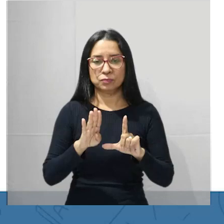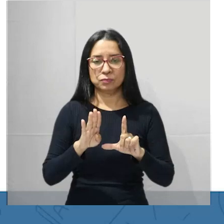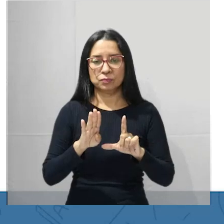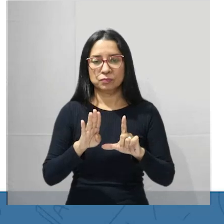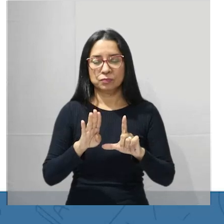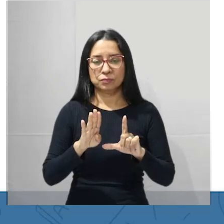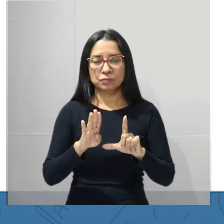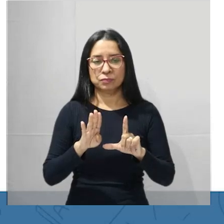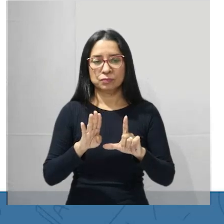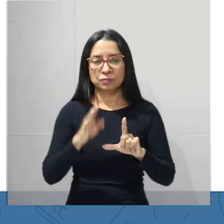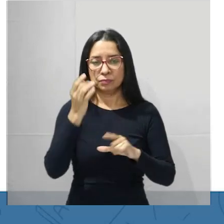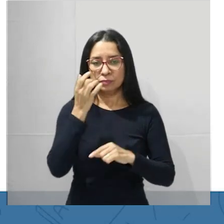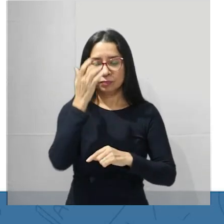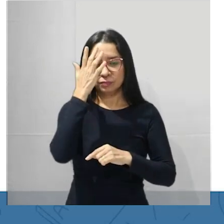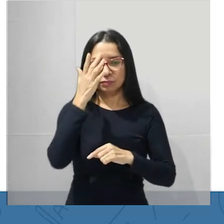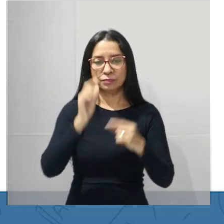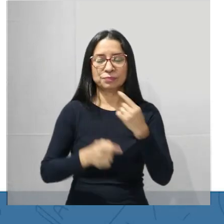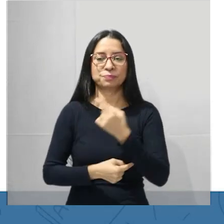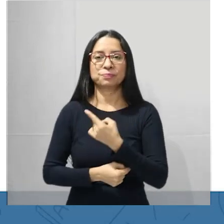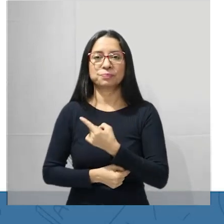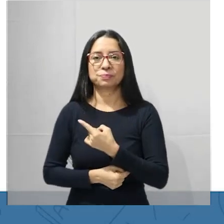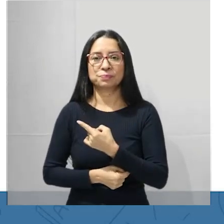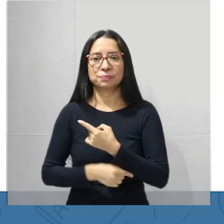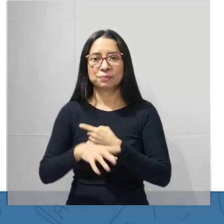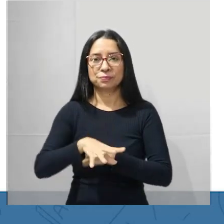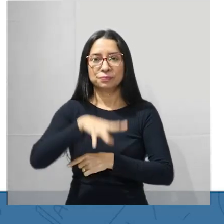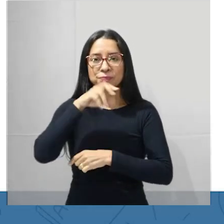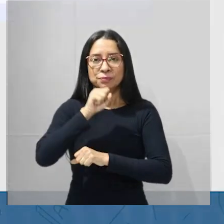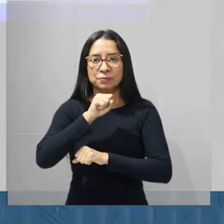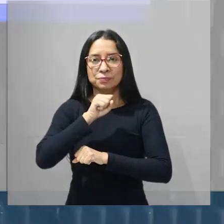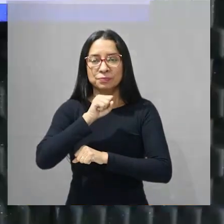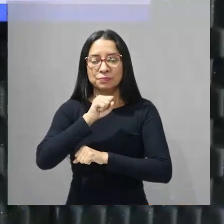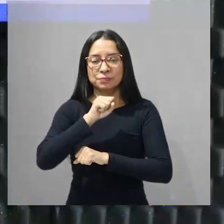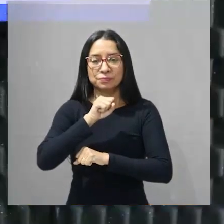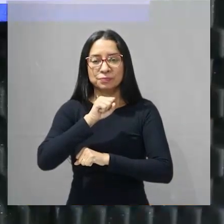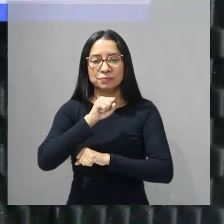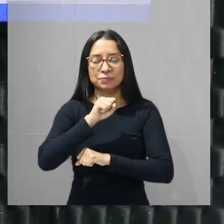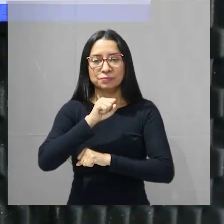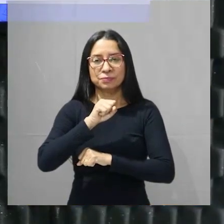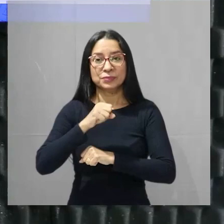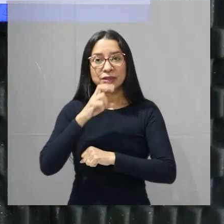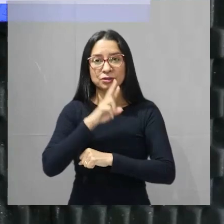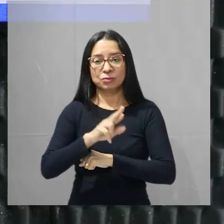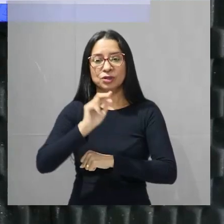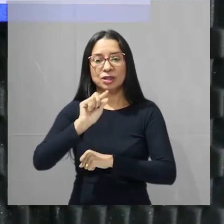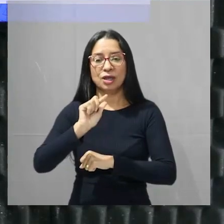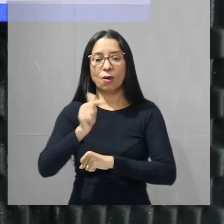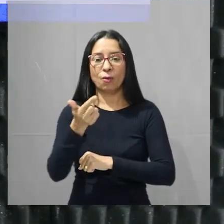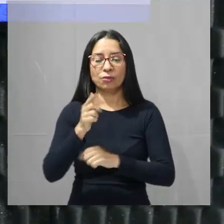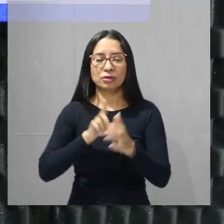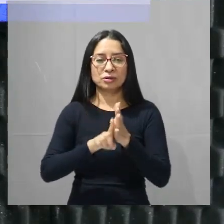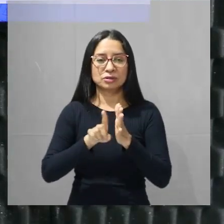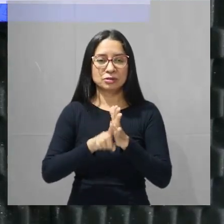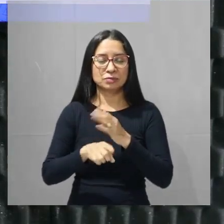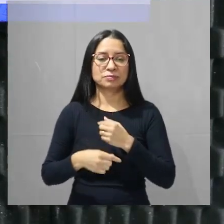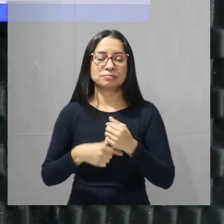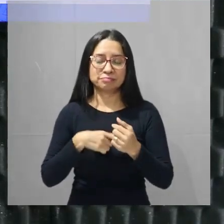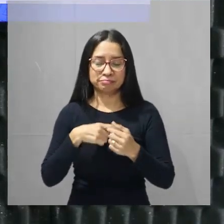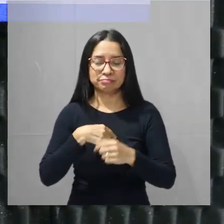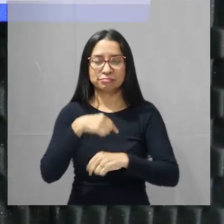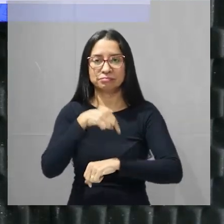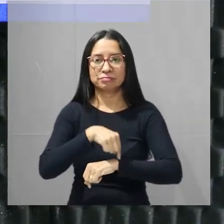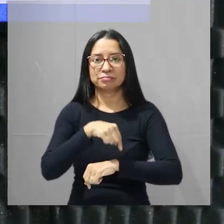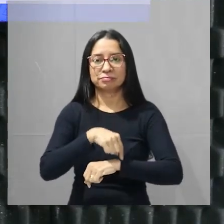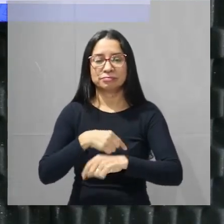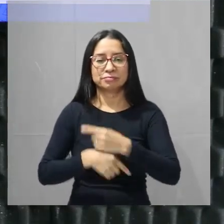outro. Beleza, né? Respira. Bora responder mais uma questão? Dá tempo. Olha aí. De